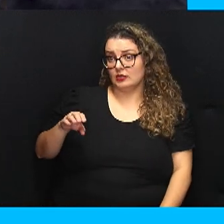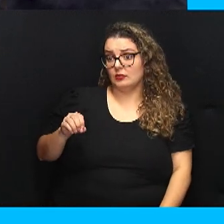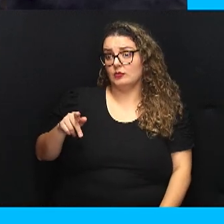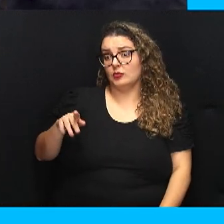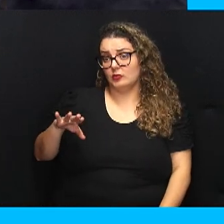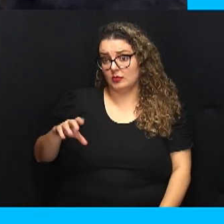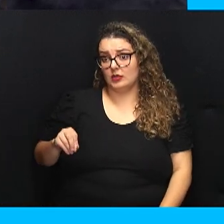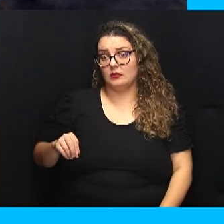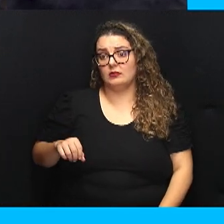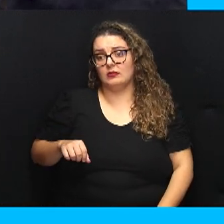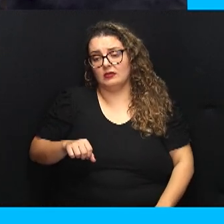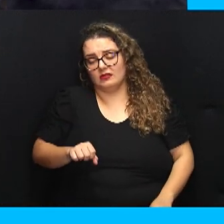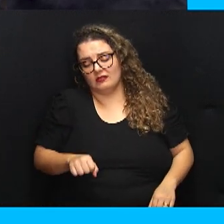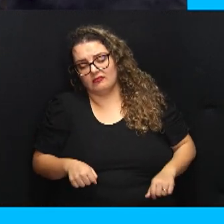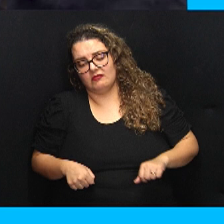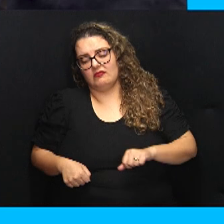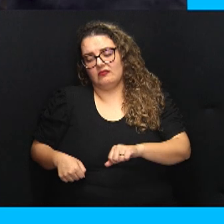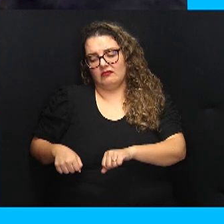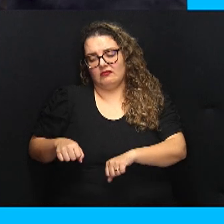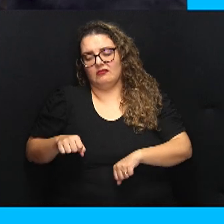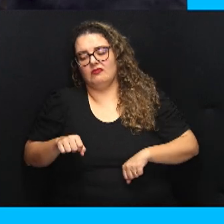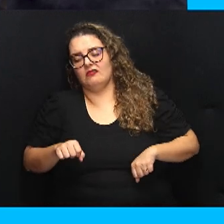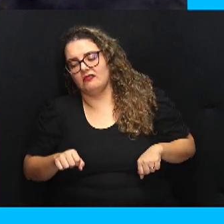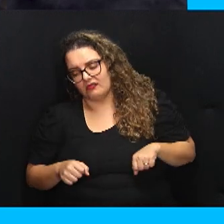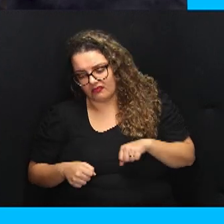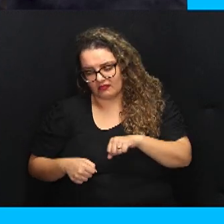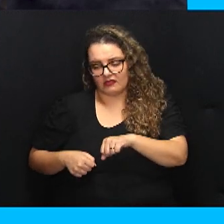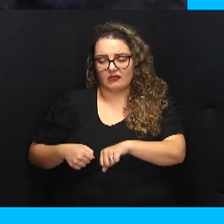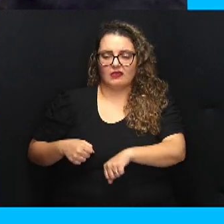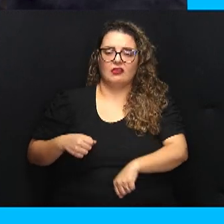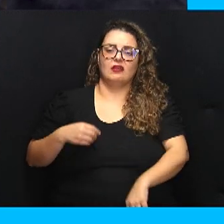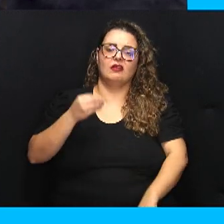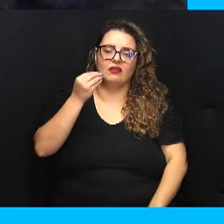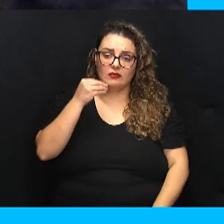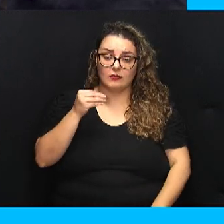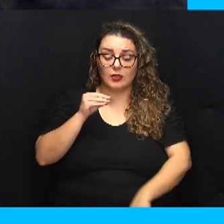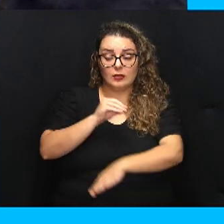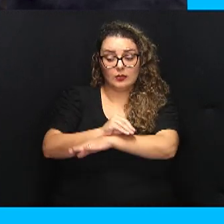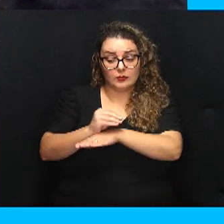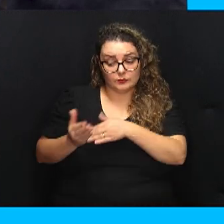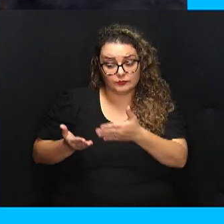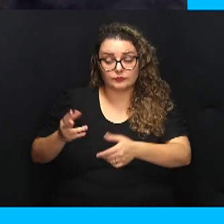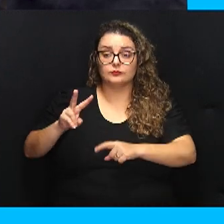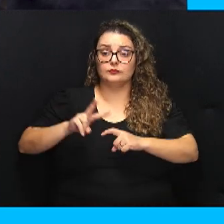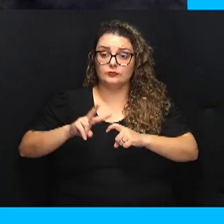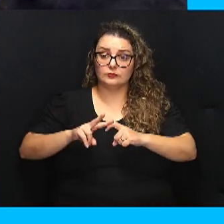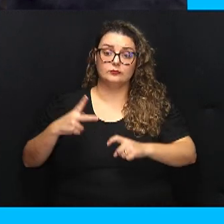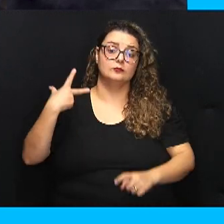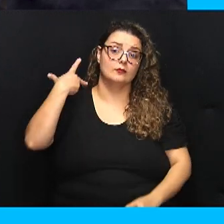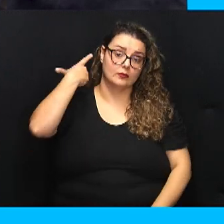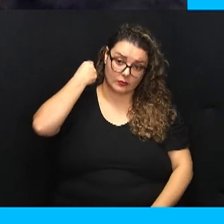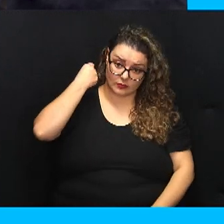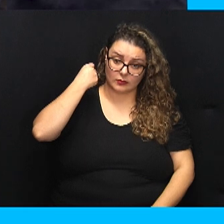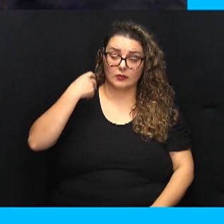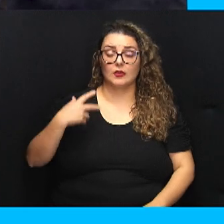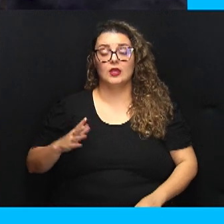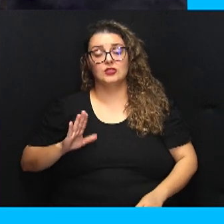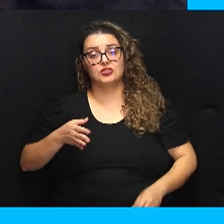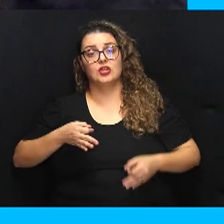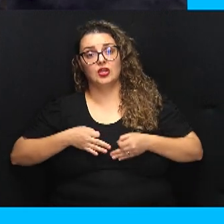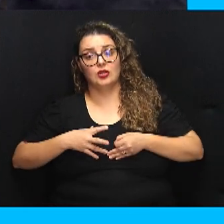Estava se arrastando e muito debilitada. Recebeu todo o cuidado veterinário, foi microchipada,